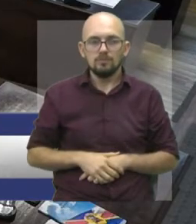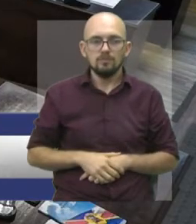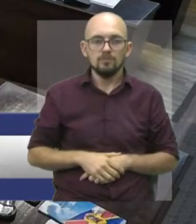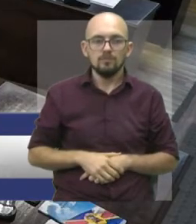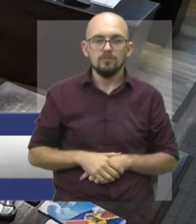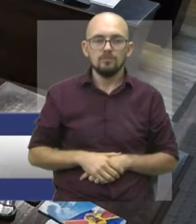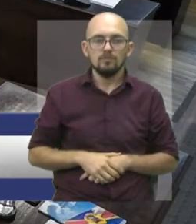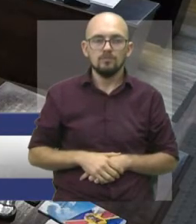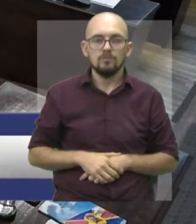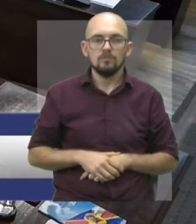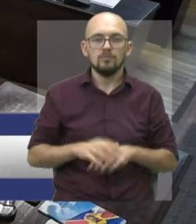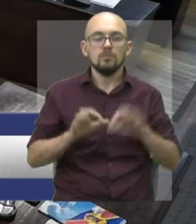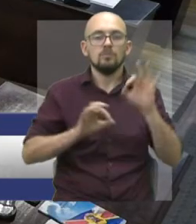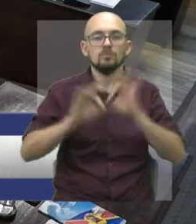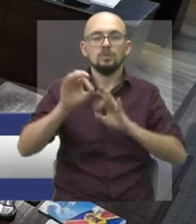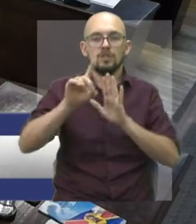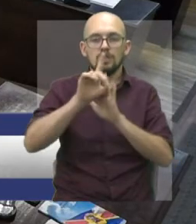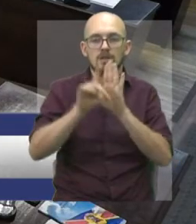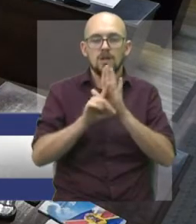Projeto Decreto Legislativo número